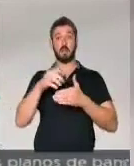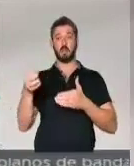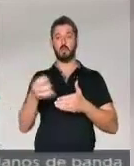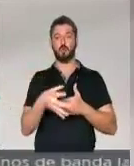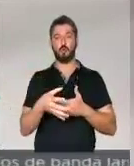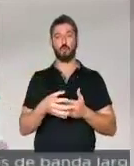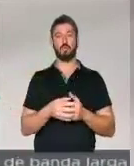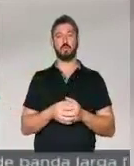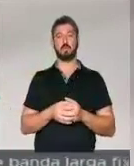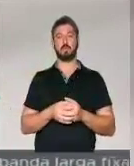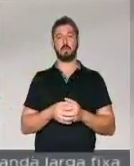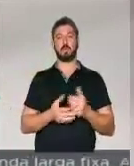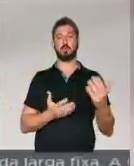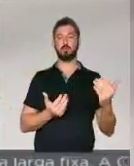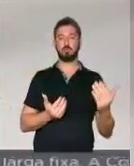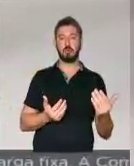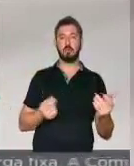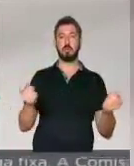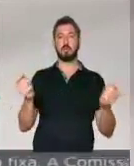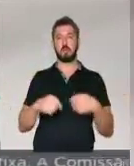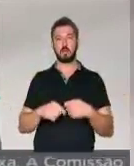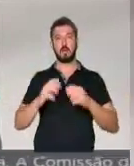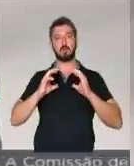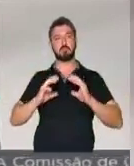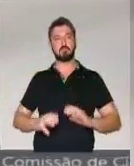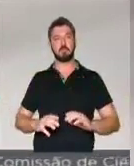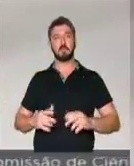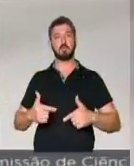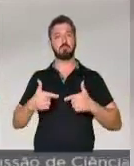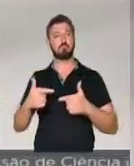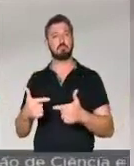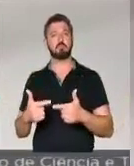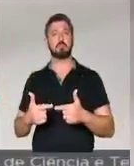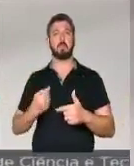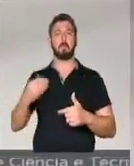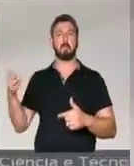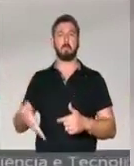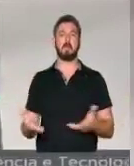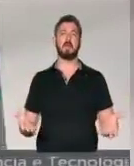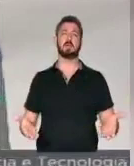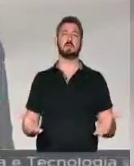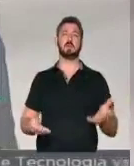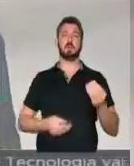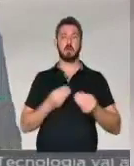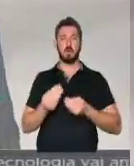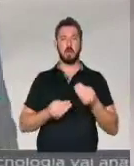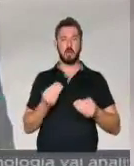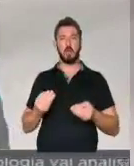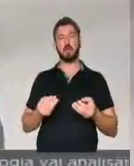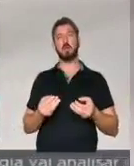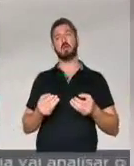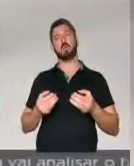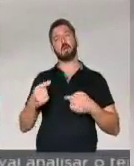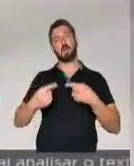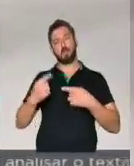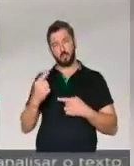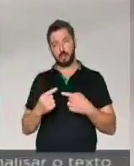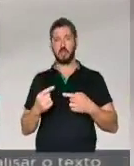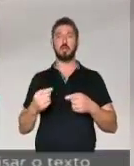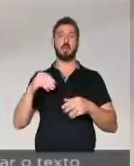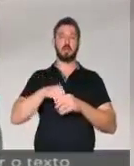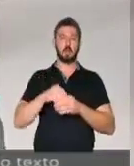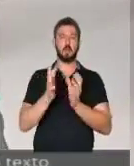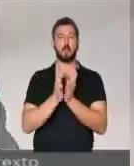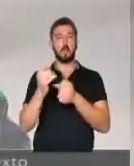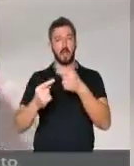lideranças, que os jovens possam exercer cidadania e participar ativamente do processo político,